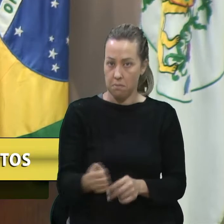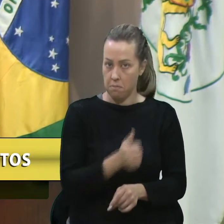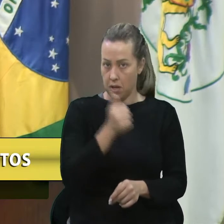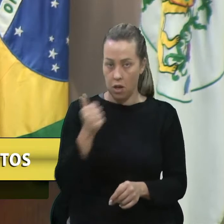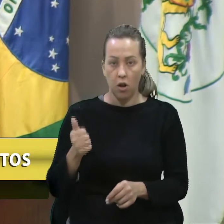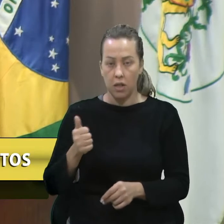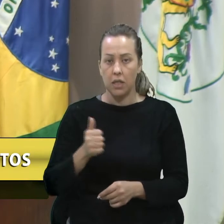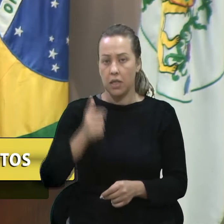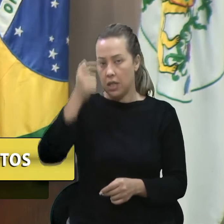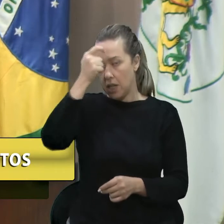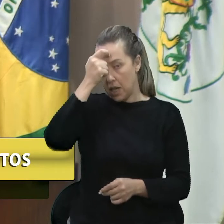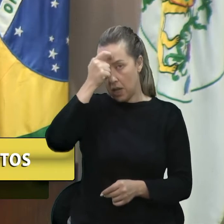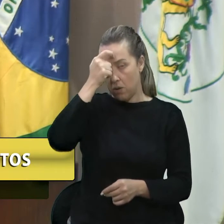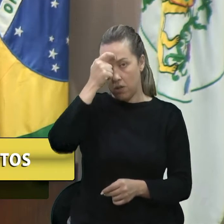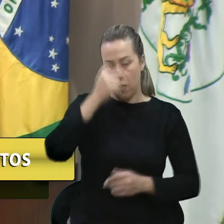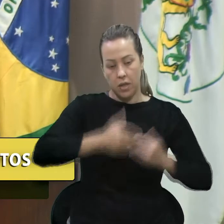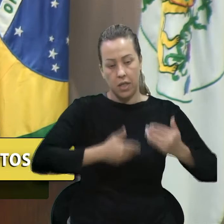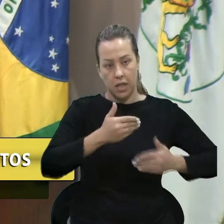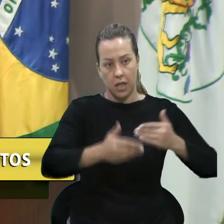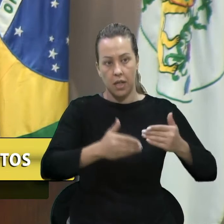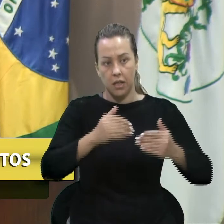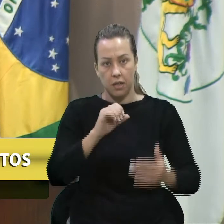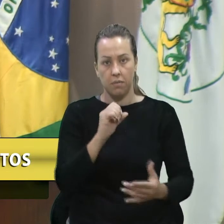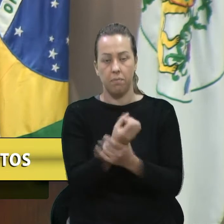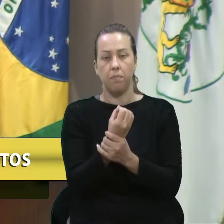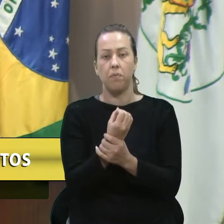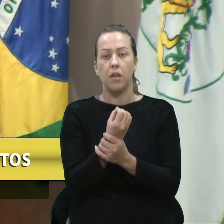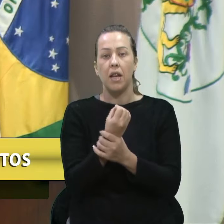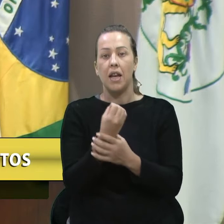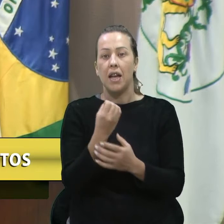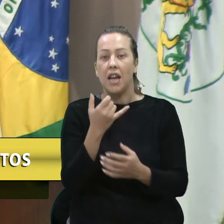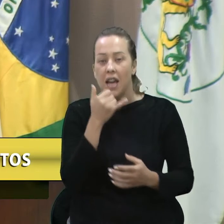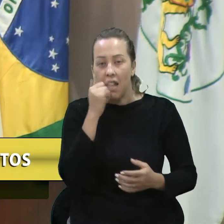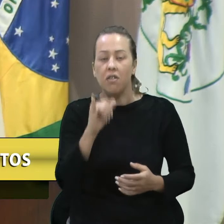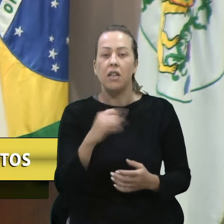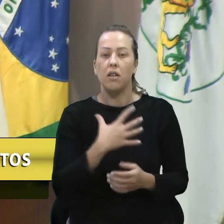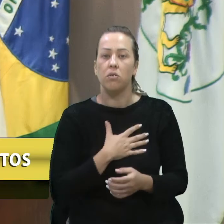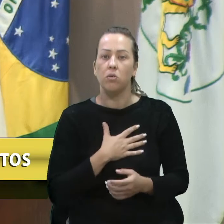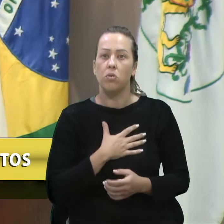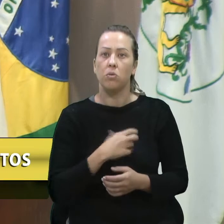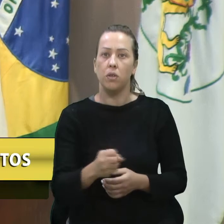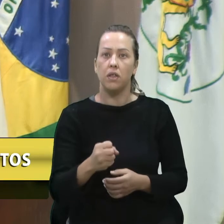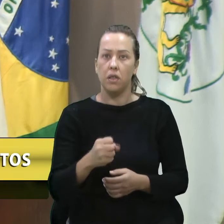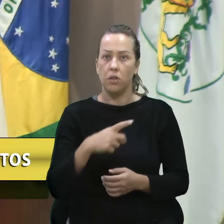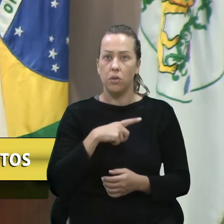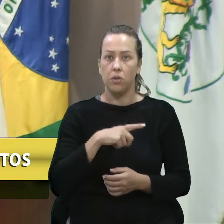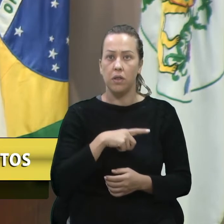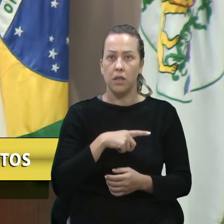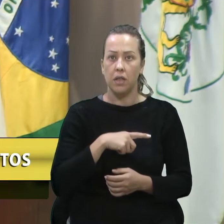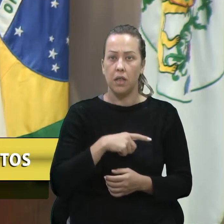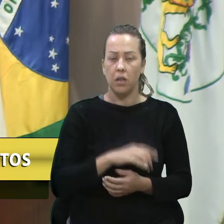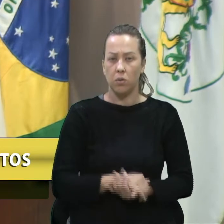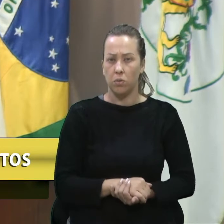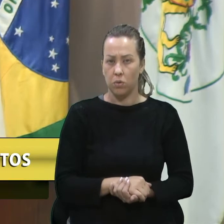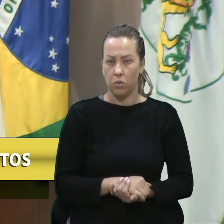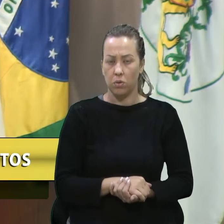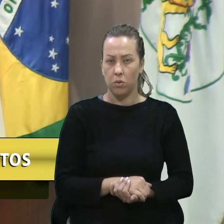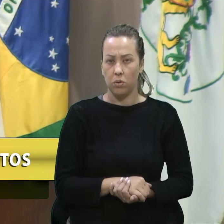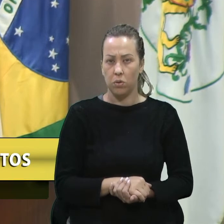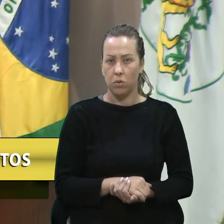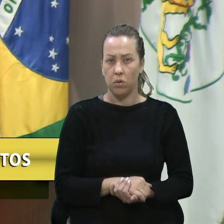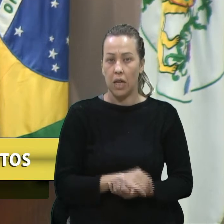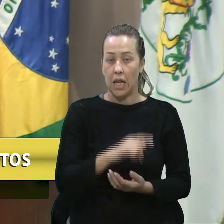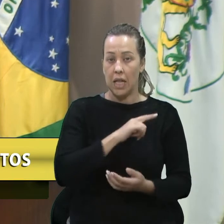e, consequentemente, prevenindo o suicídio. Nós temos depois 2 filmes, que é o filme